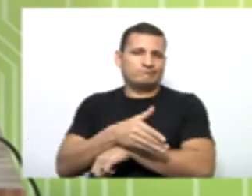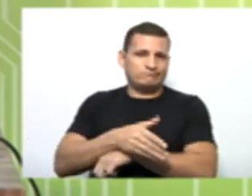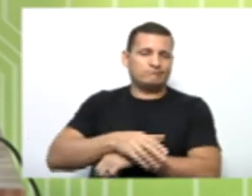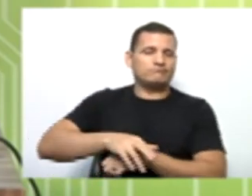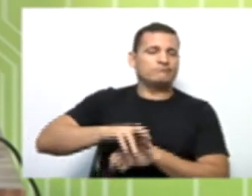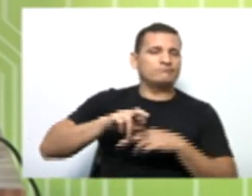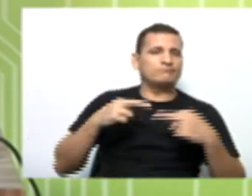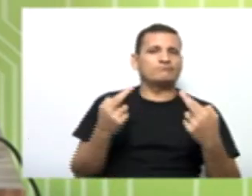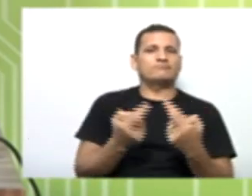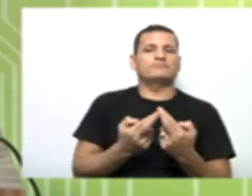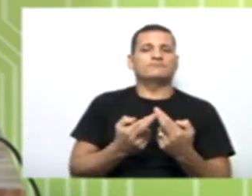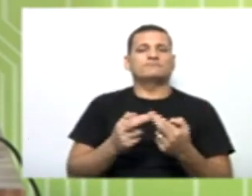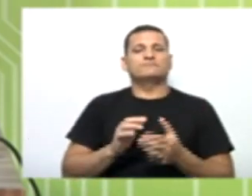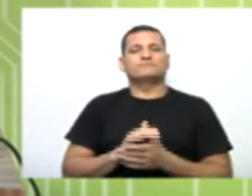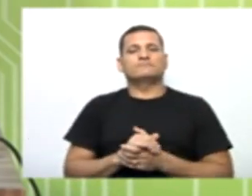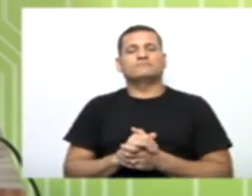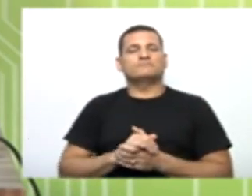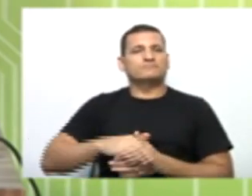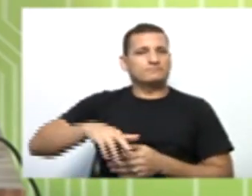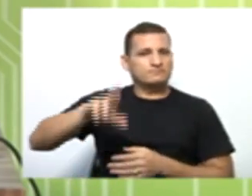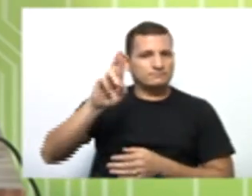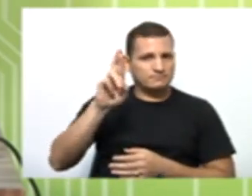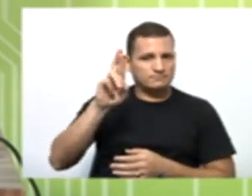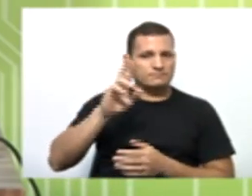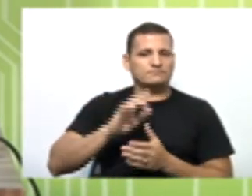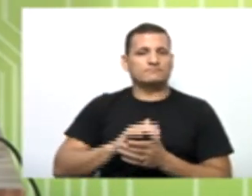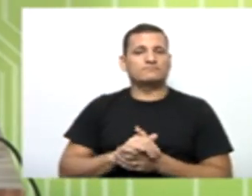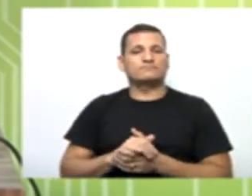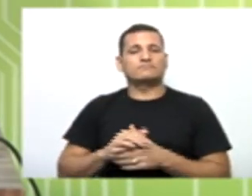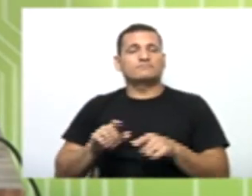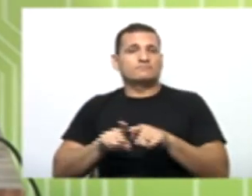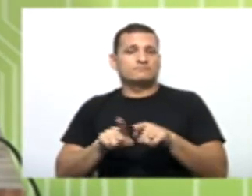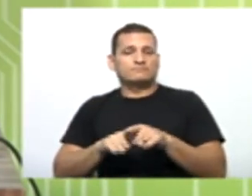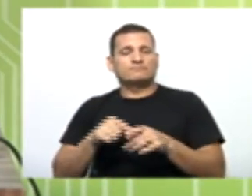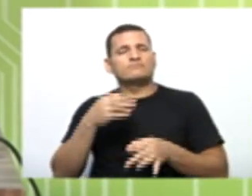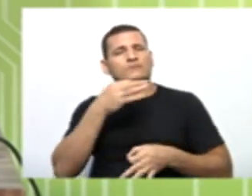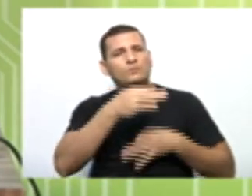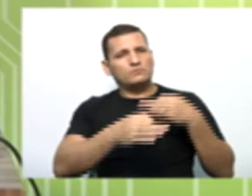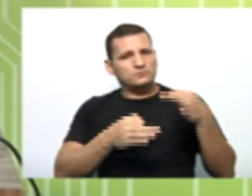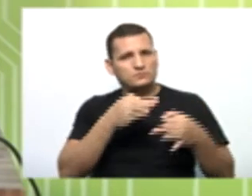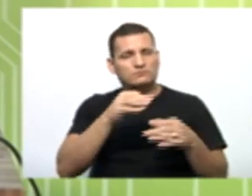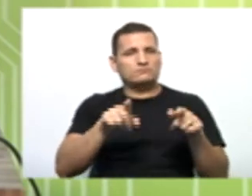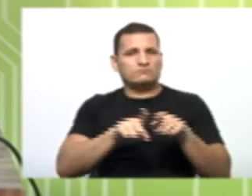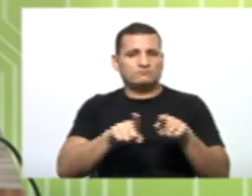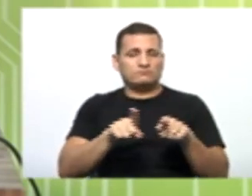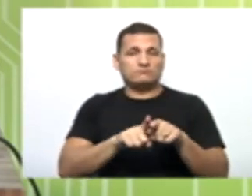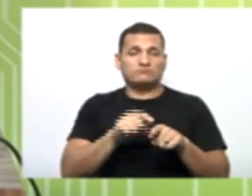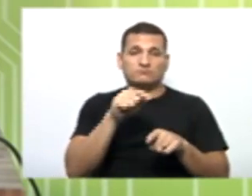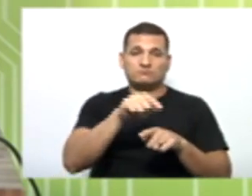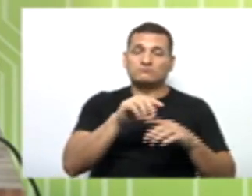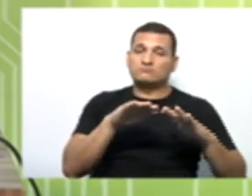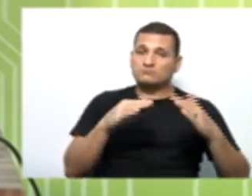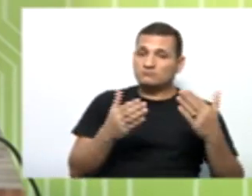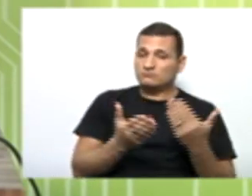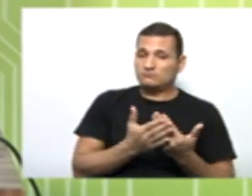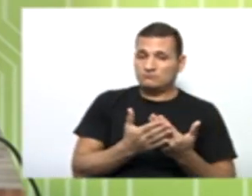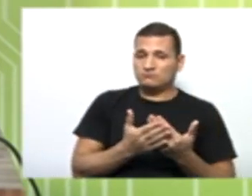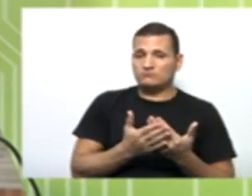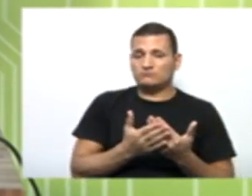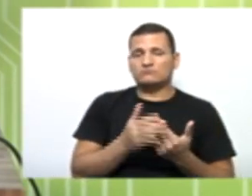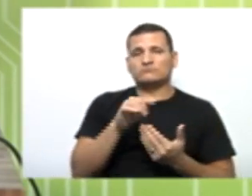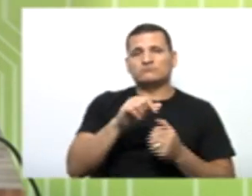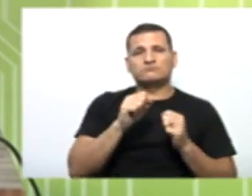das reuniões, ele deve participar das decisões e oferecer sugestões para que a escola possa,